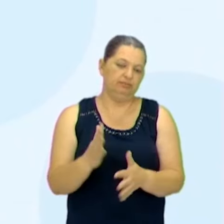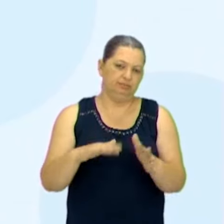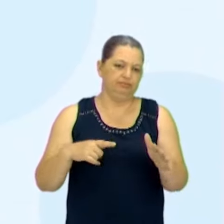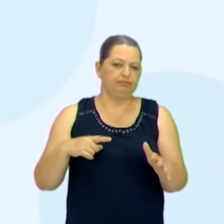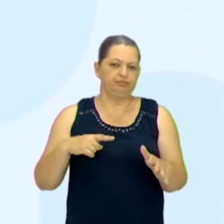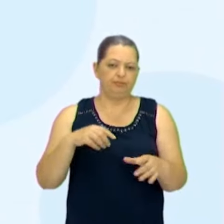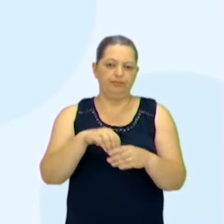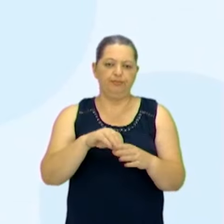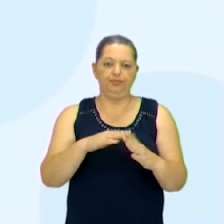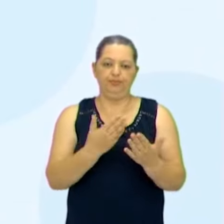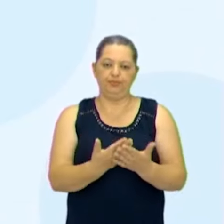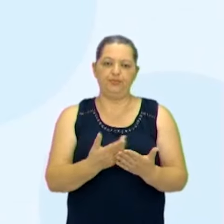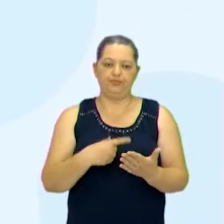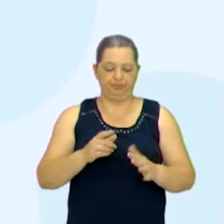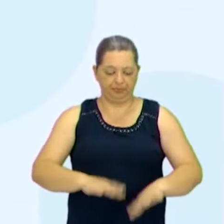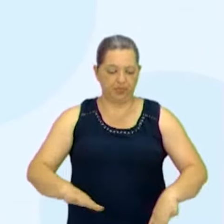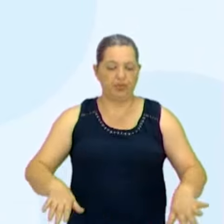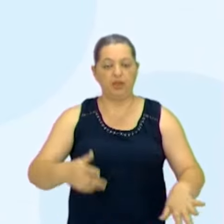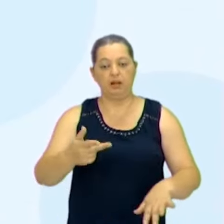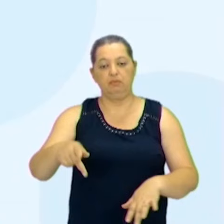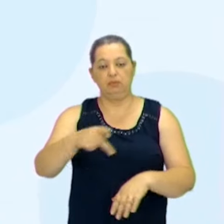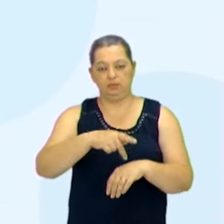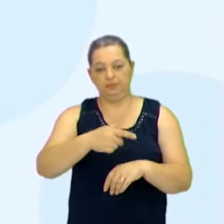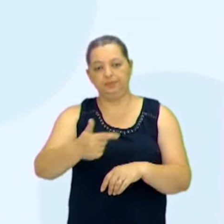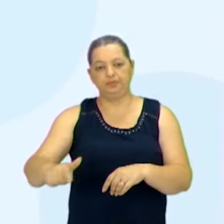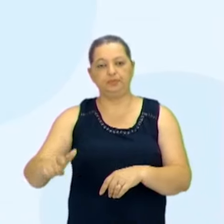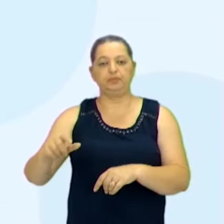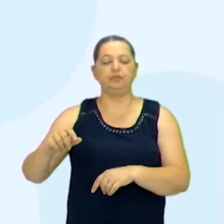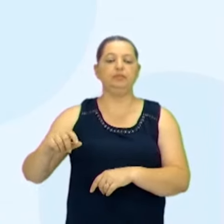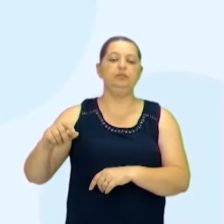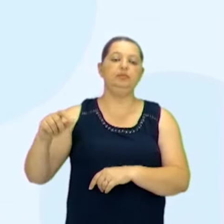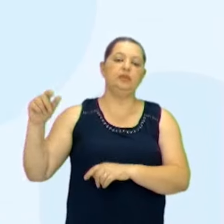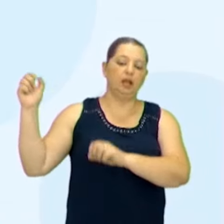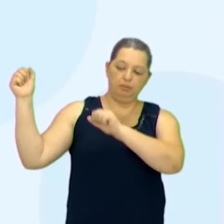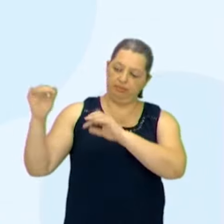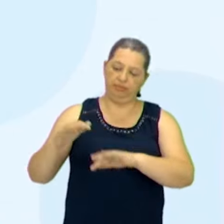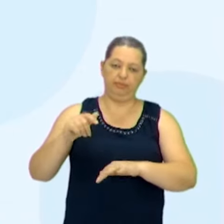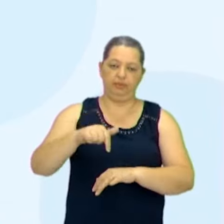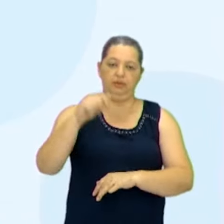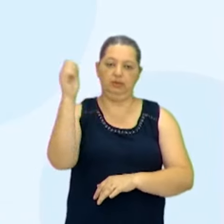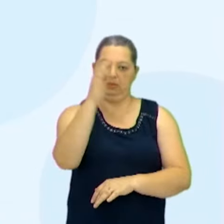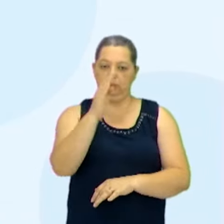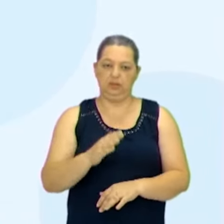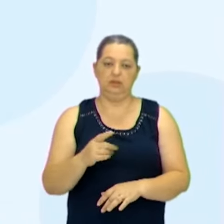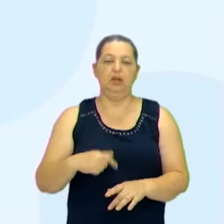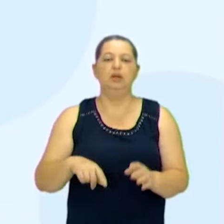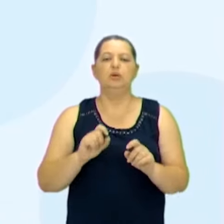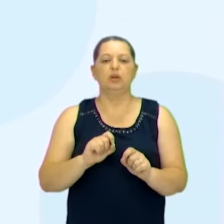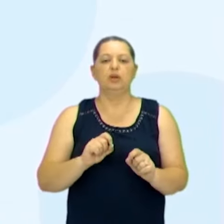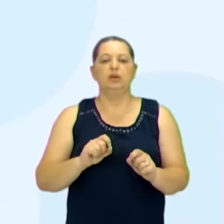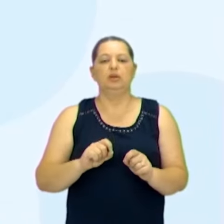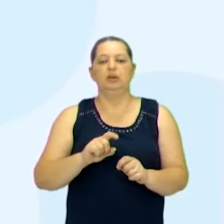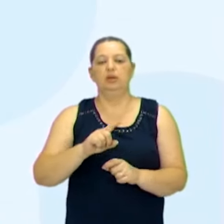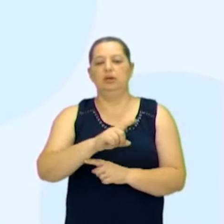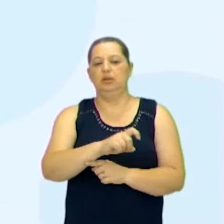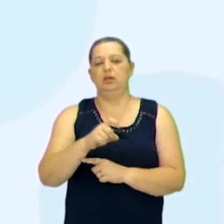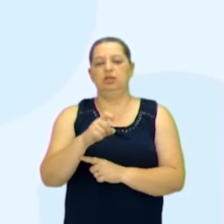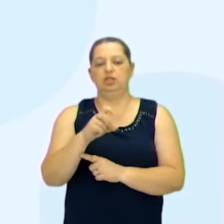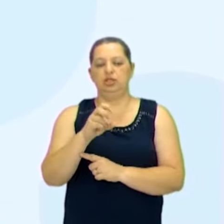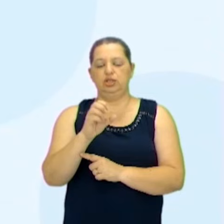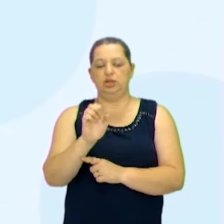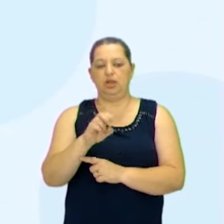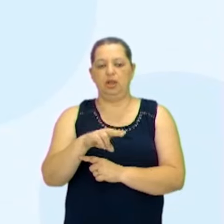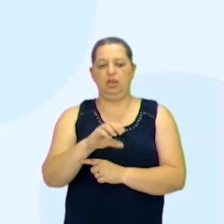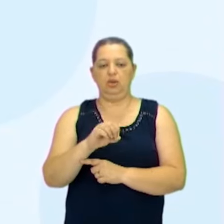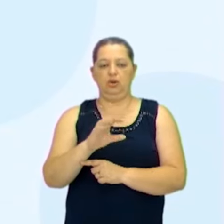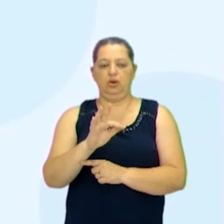têm, né? Crianças que são de outros países que estão aqui no Brasil. E aí, assim, a xenofobia é esse ódio, né? É esse pavor